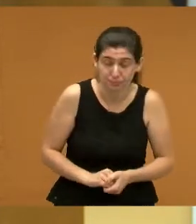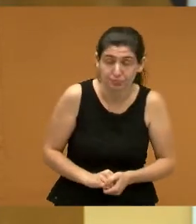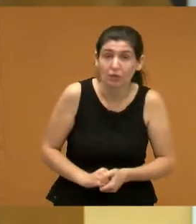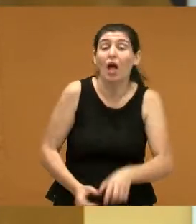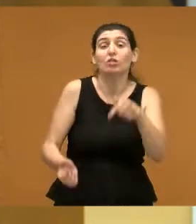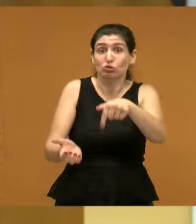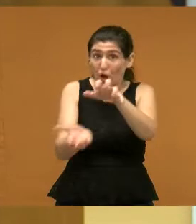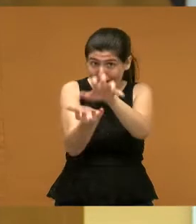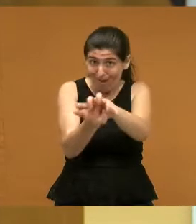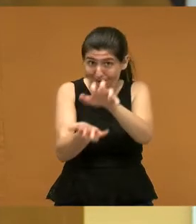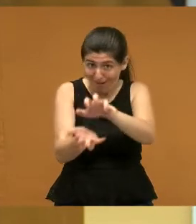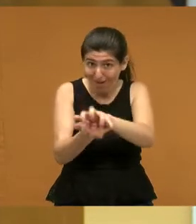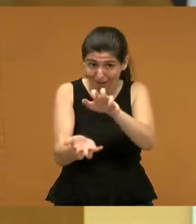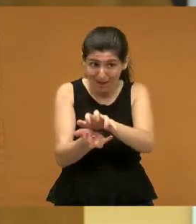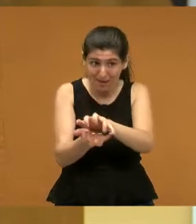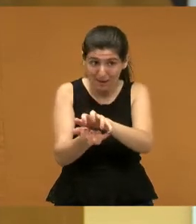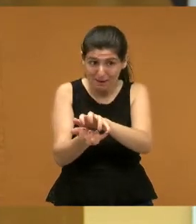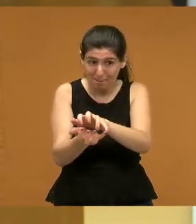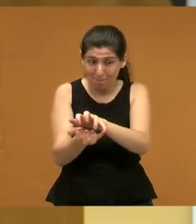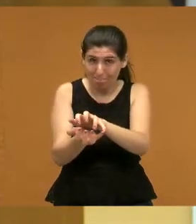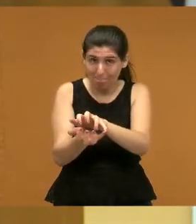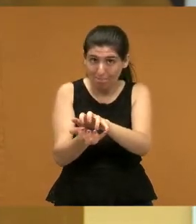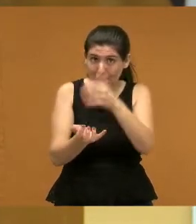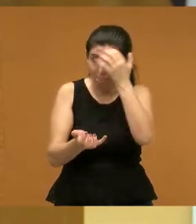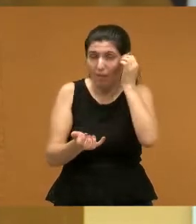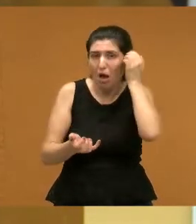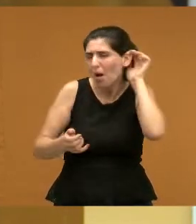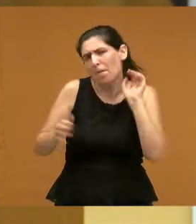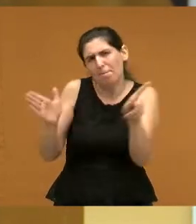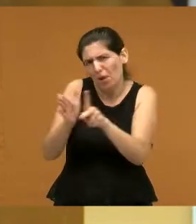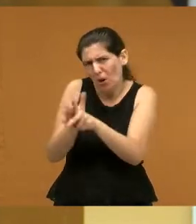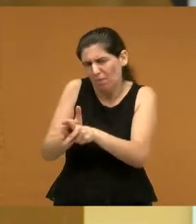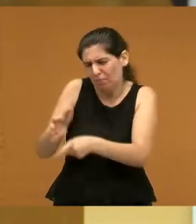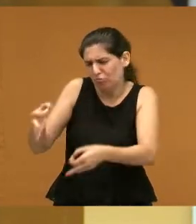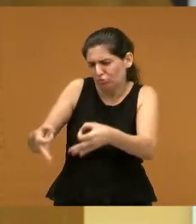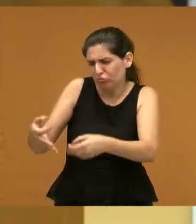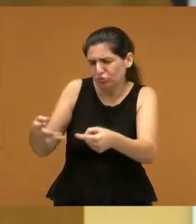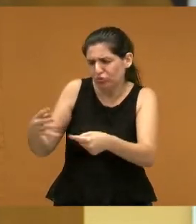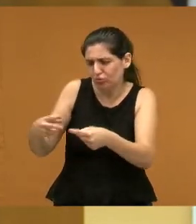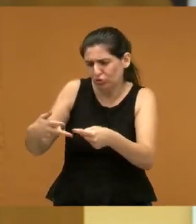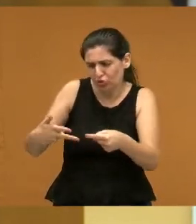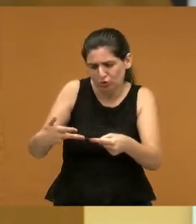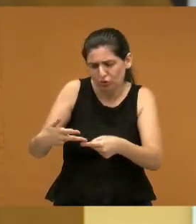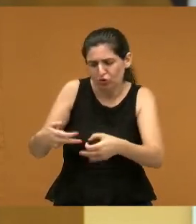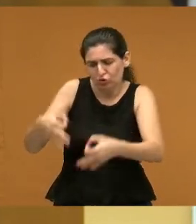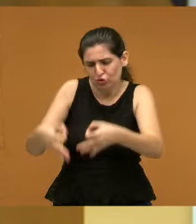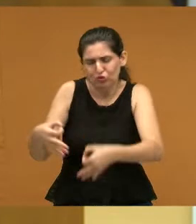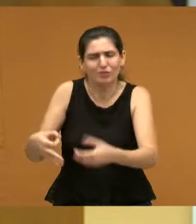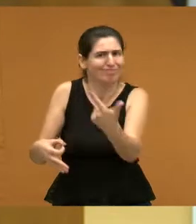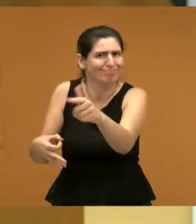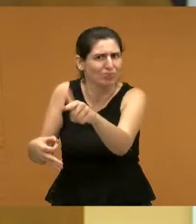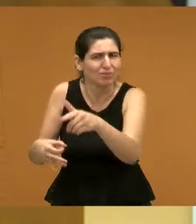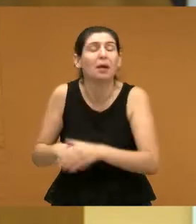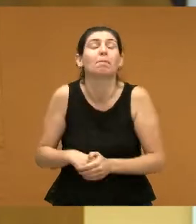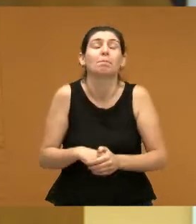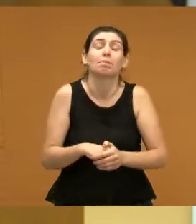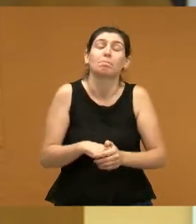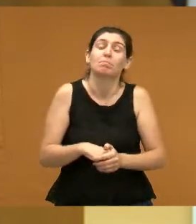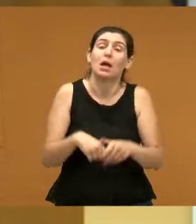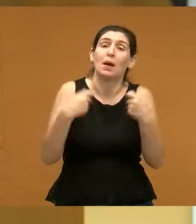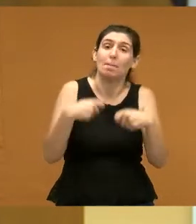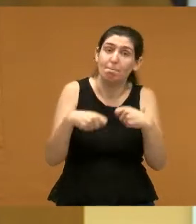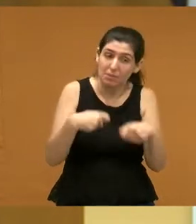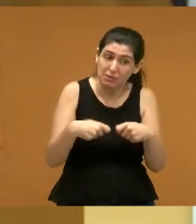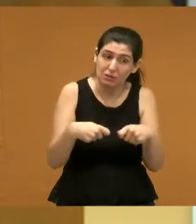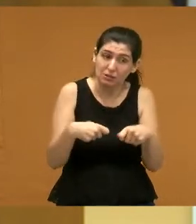únicas entidades que não contam com procuradoria própria e dependem da extraordinária extensão de serviços